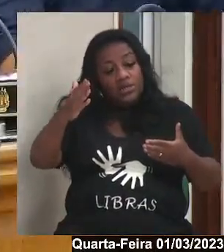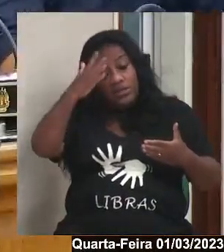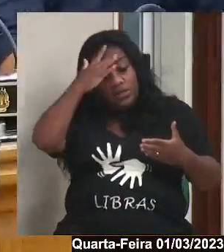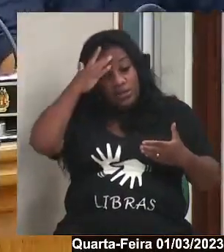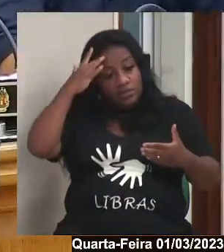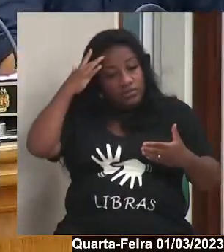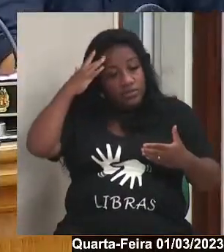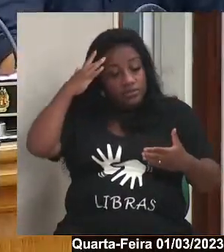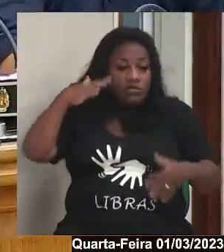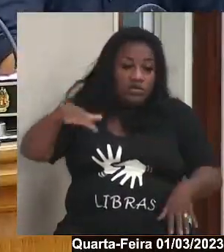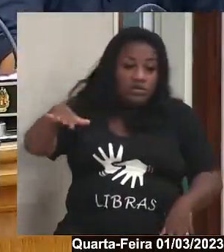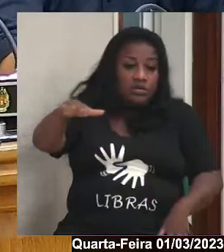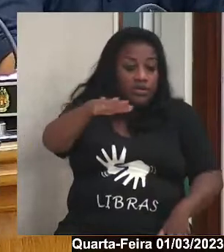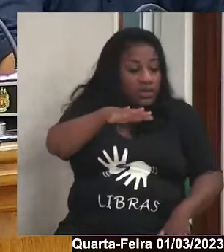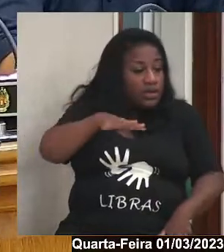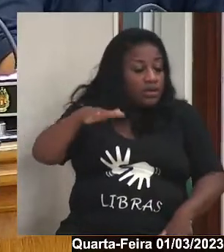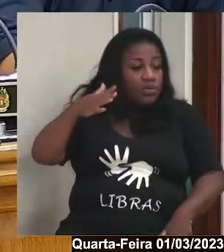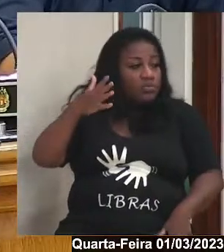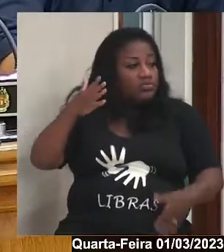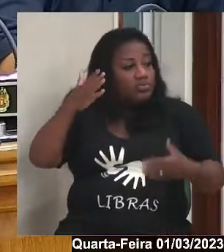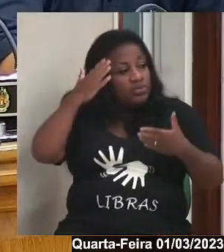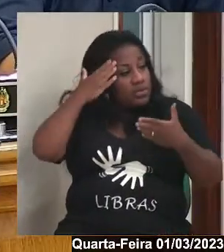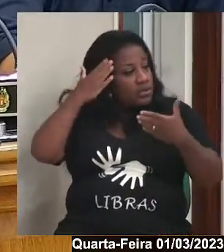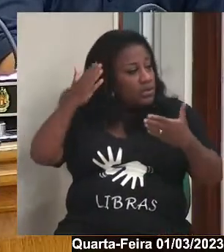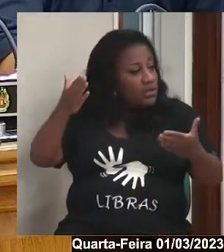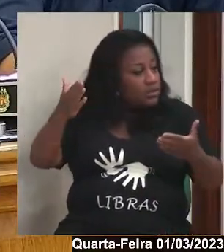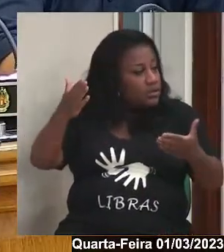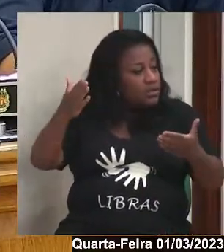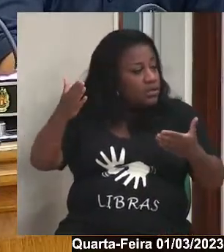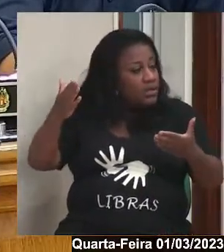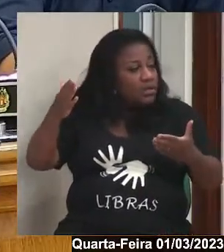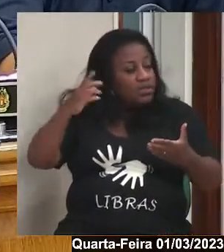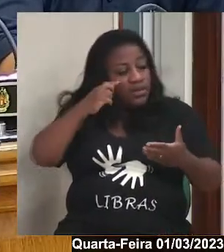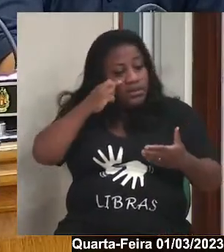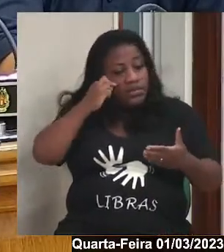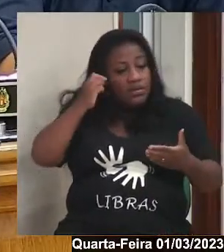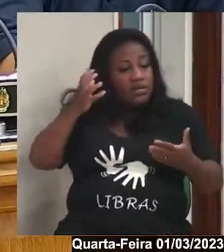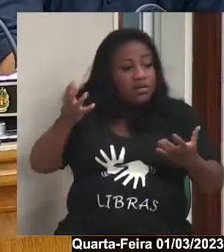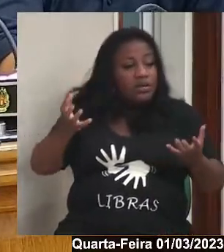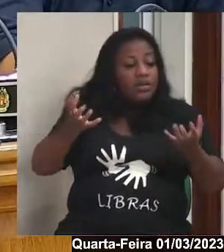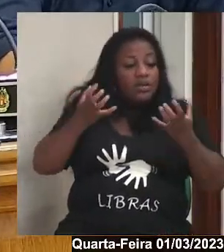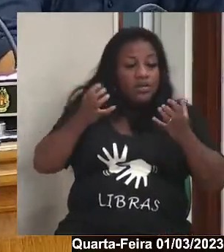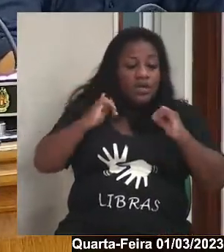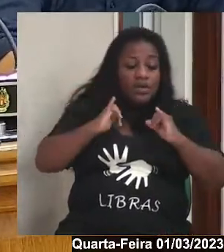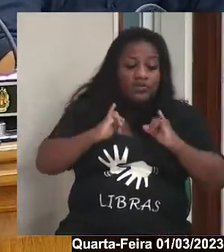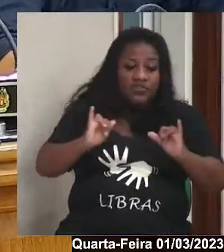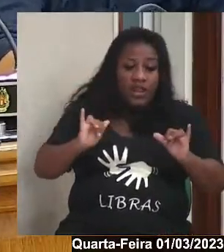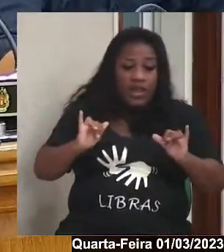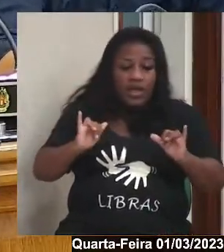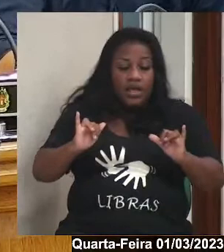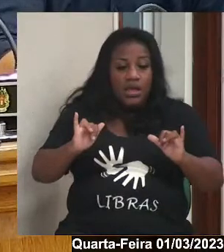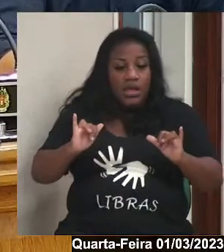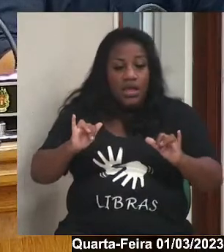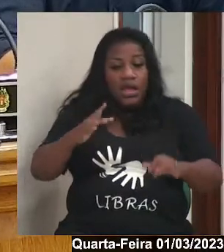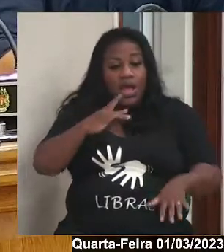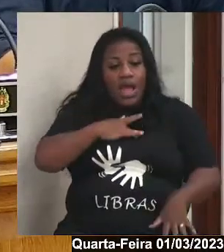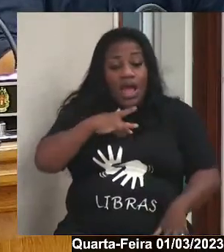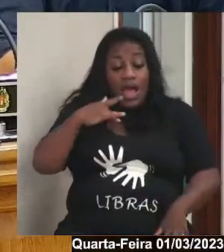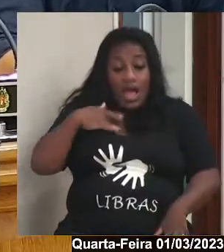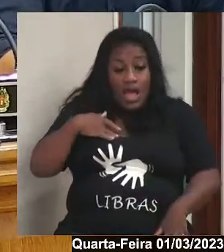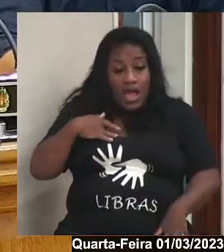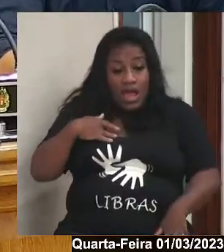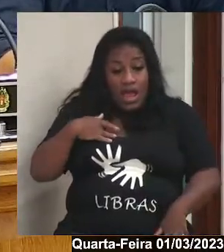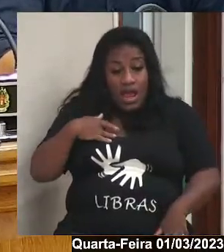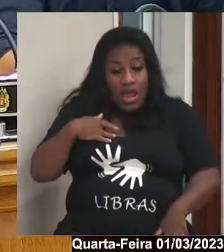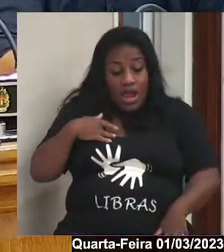do Posto de Saúde do Pinheirinho. Tá? Obrigado pela presença aí. Eu quero falar sobre o seguinte, a